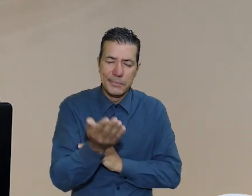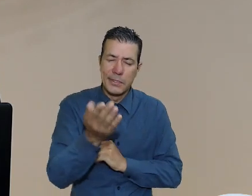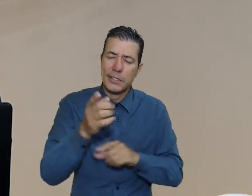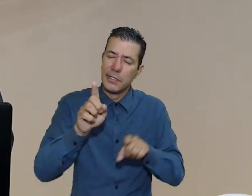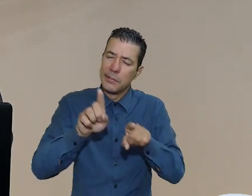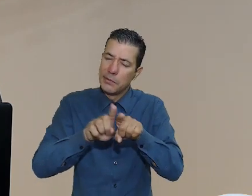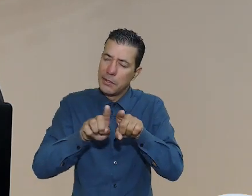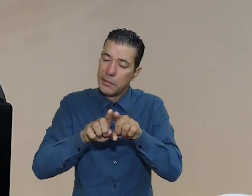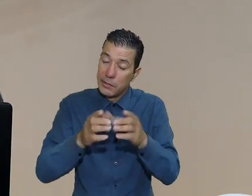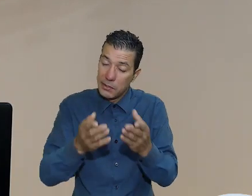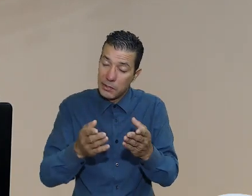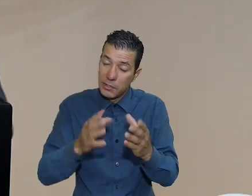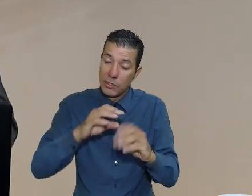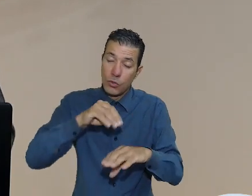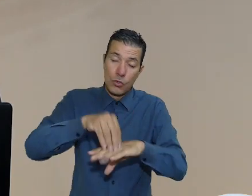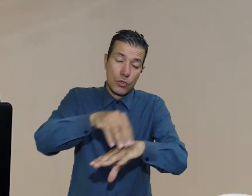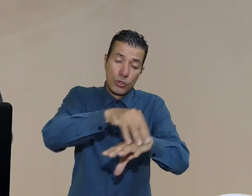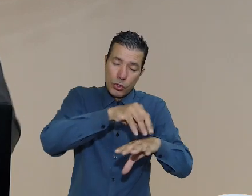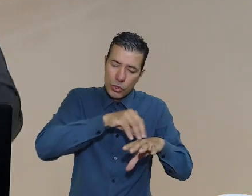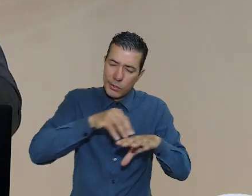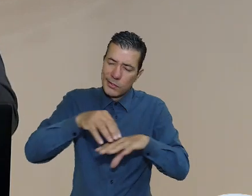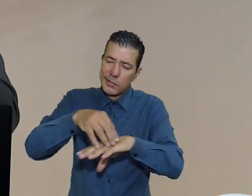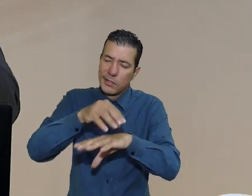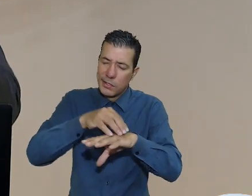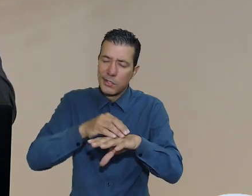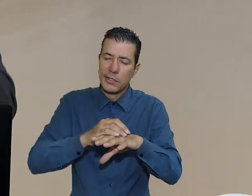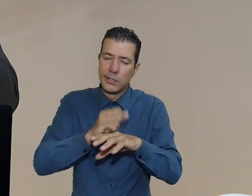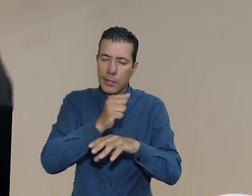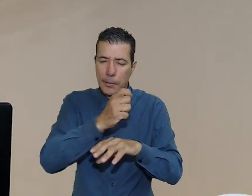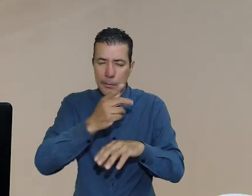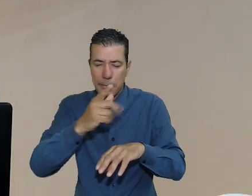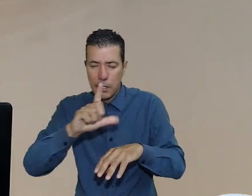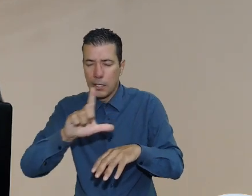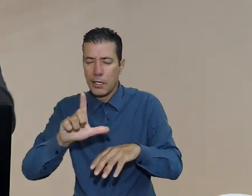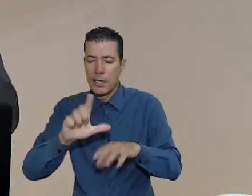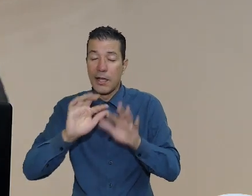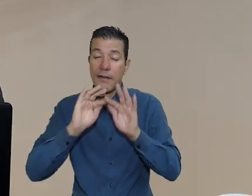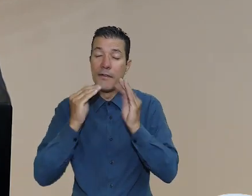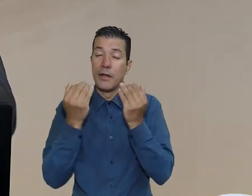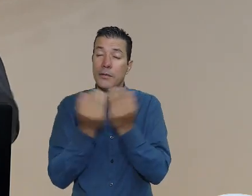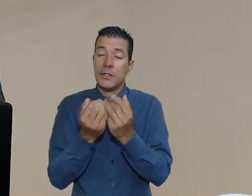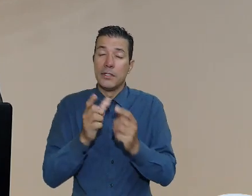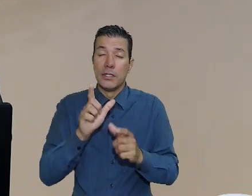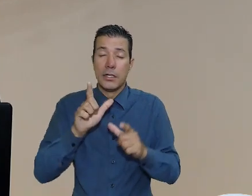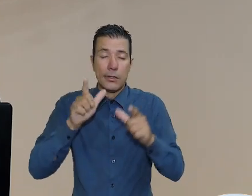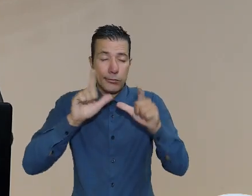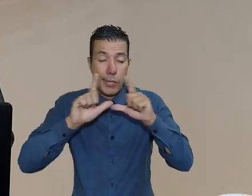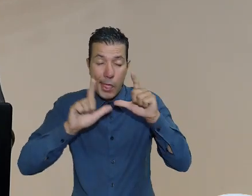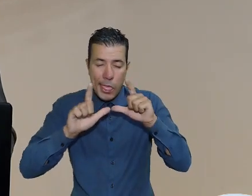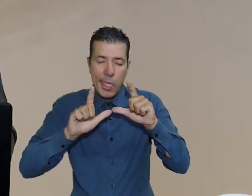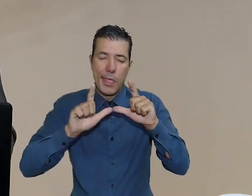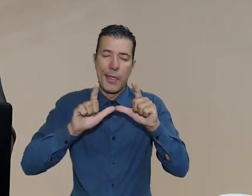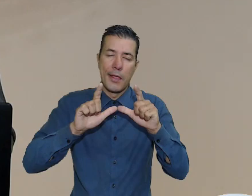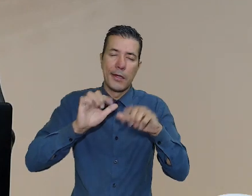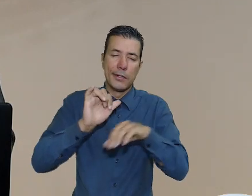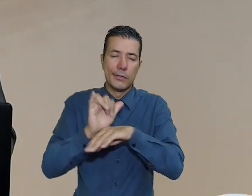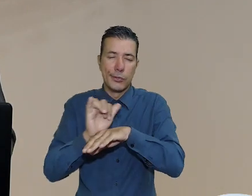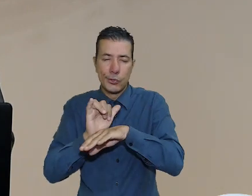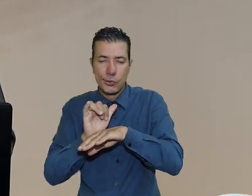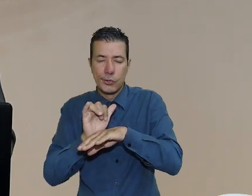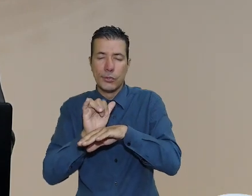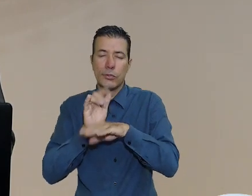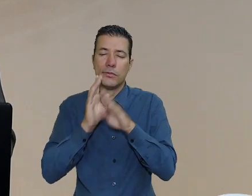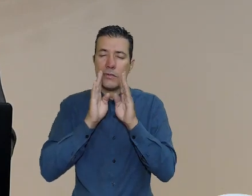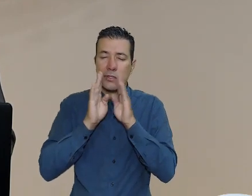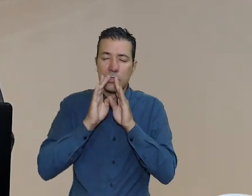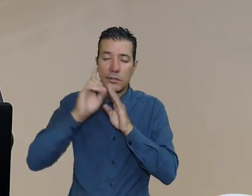pertencem a este território, mas a todas as famílias que neste momento acompanham esta transmissão, que sejam por